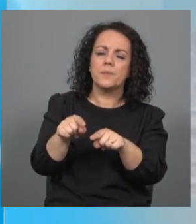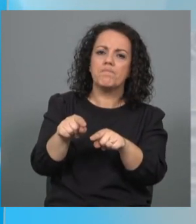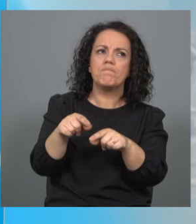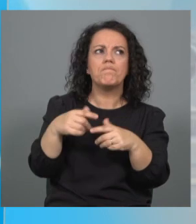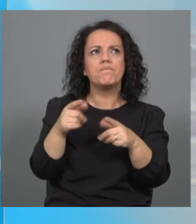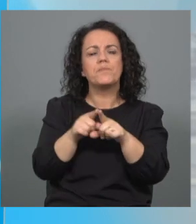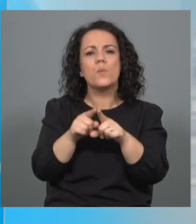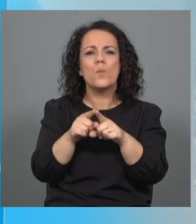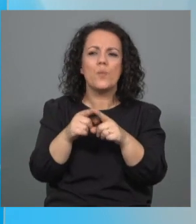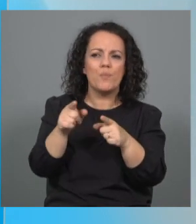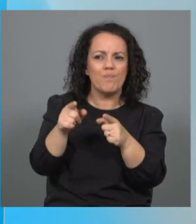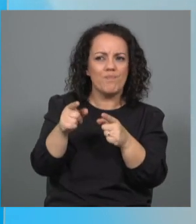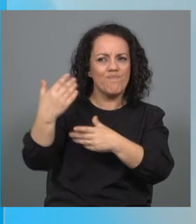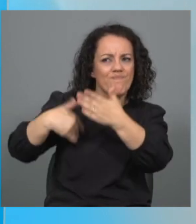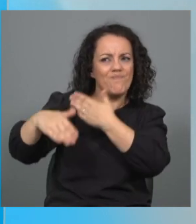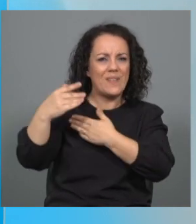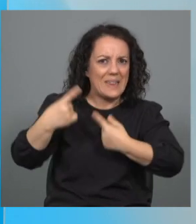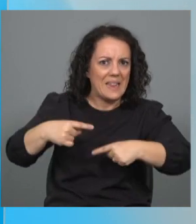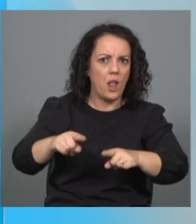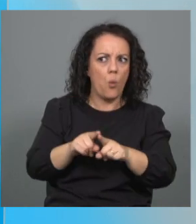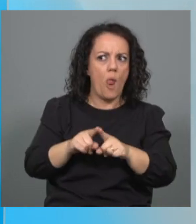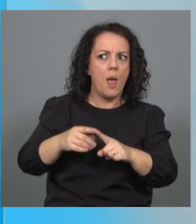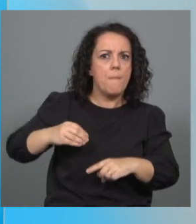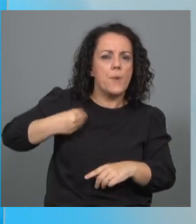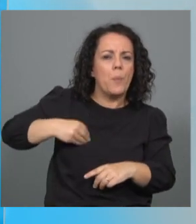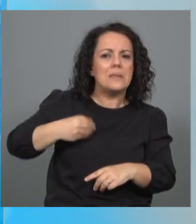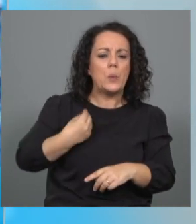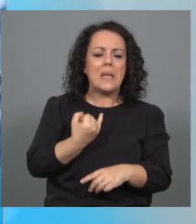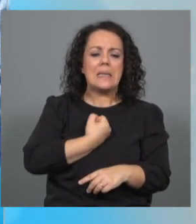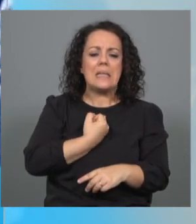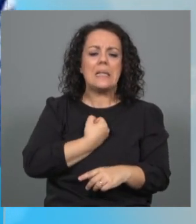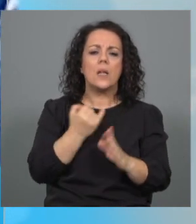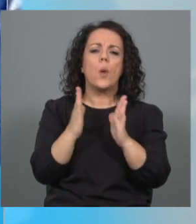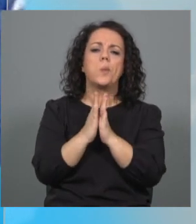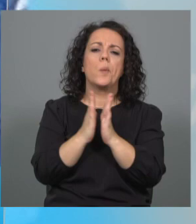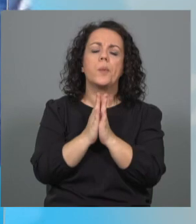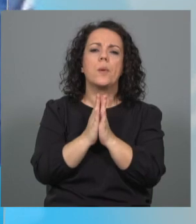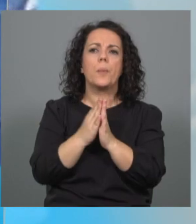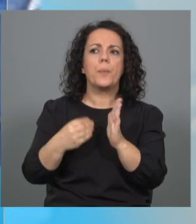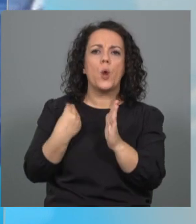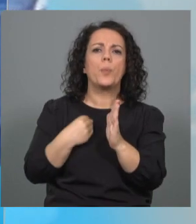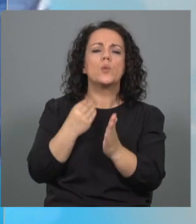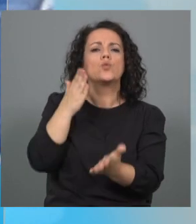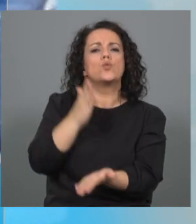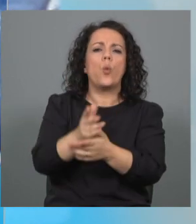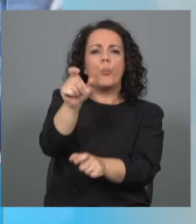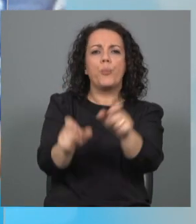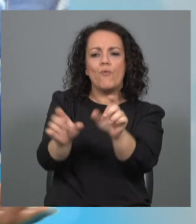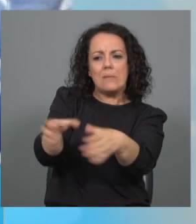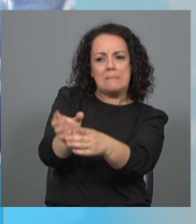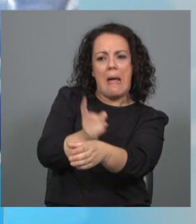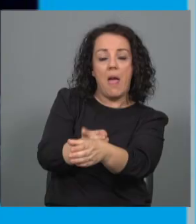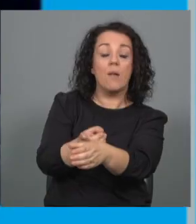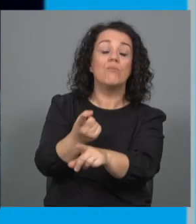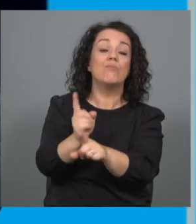havia uma certa preocupação da identidade religiosa ficar um tanto ou quanto circunscrita a um povo, não é? Era assim a